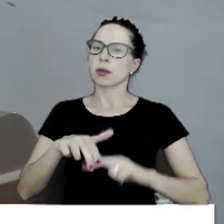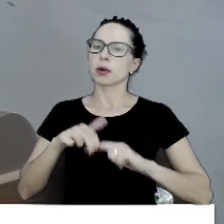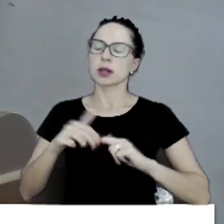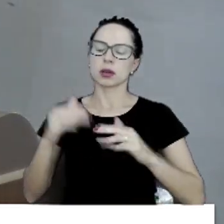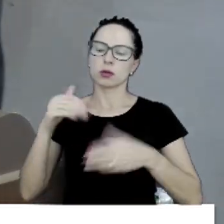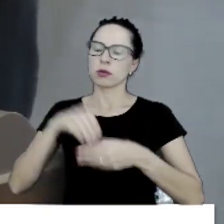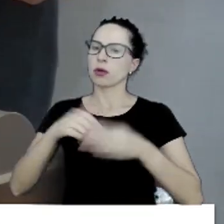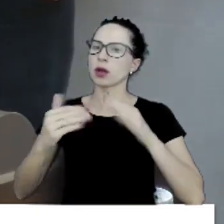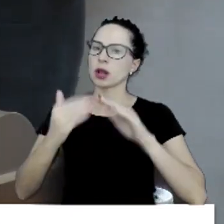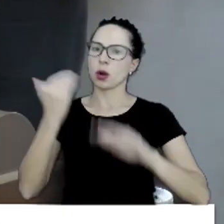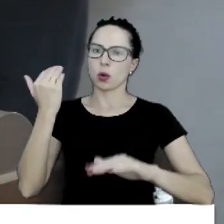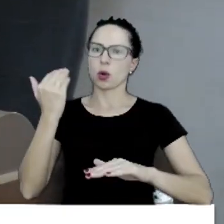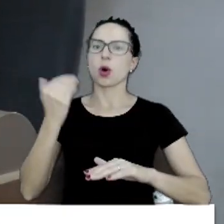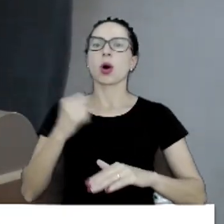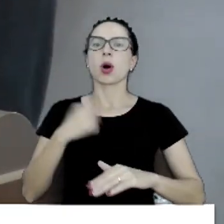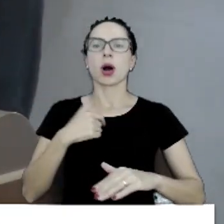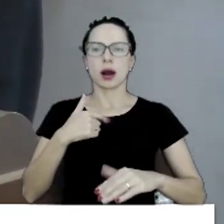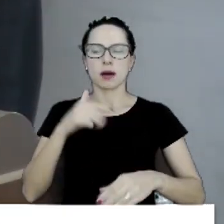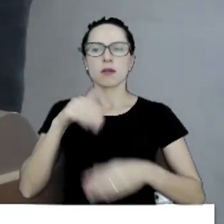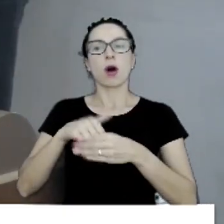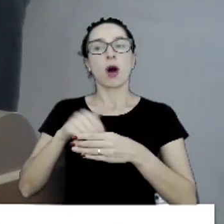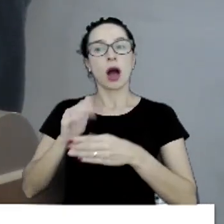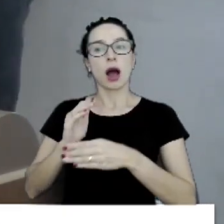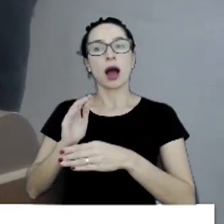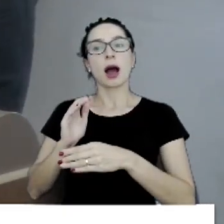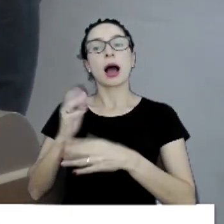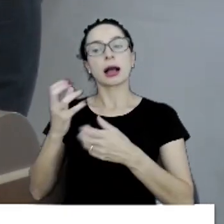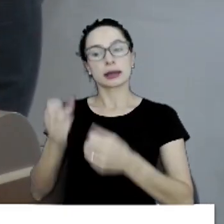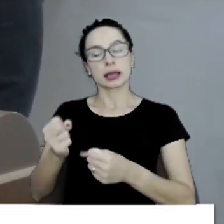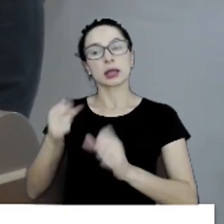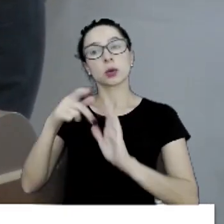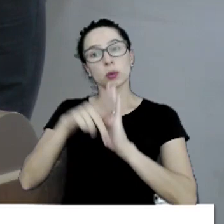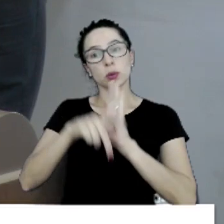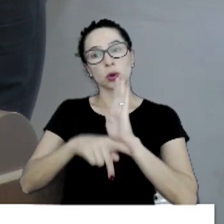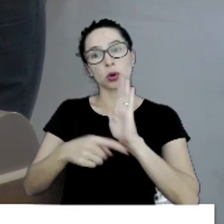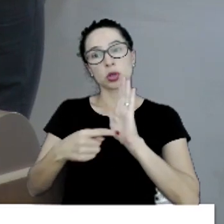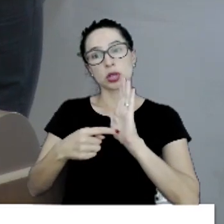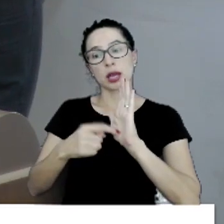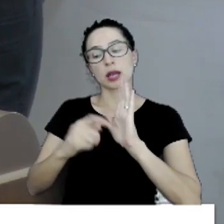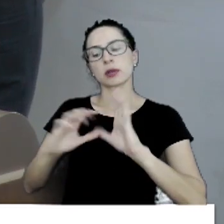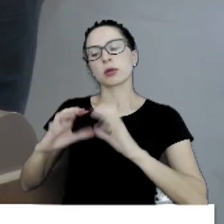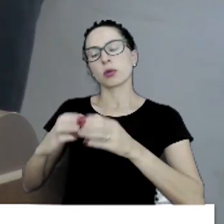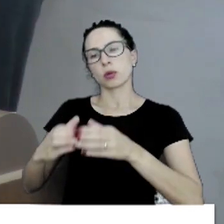e o meu voto a favor do projeto, a